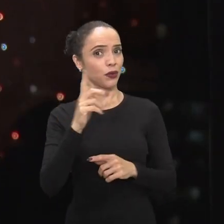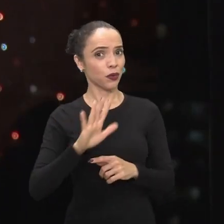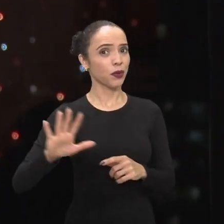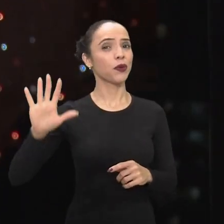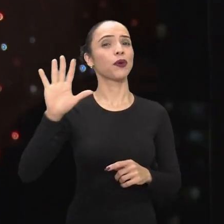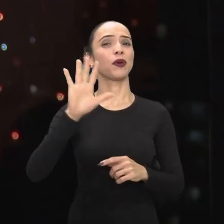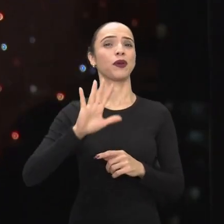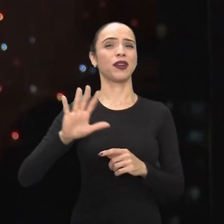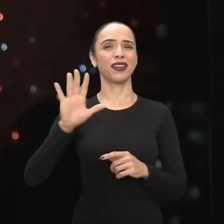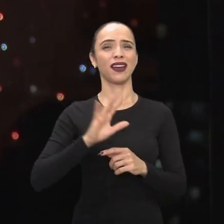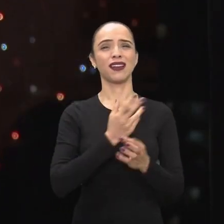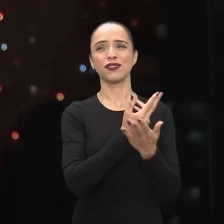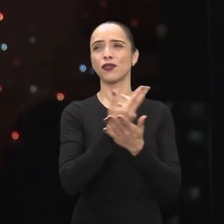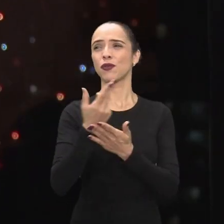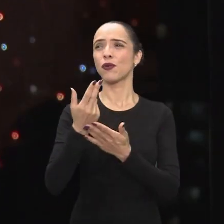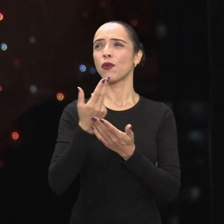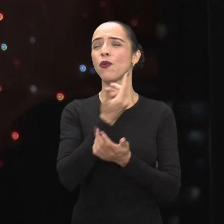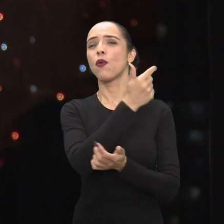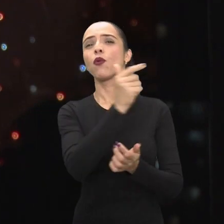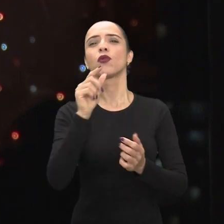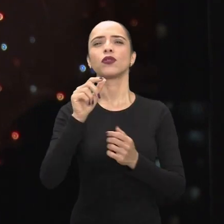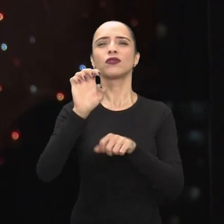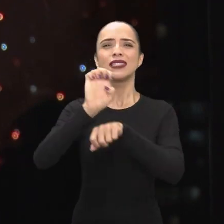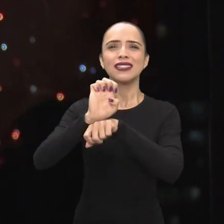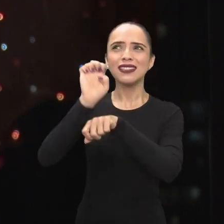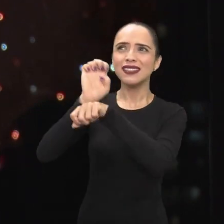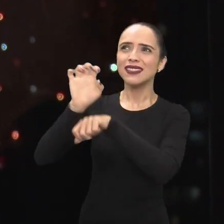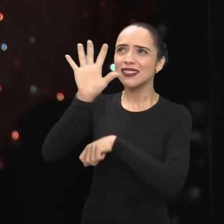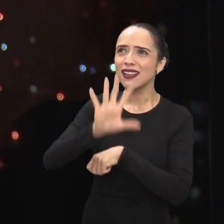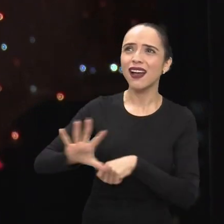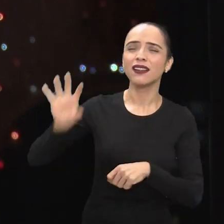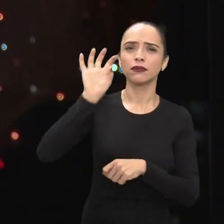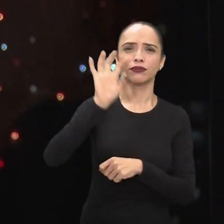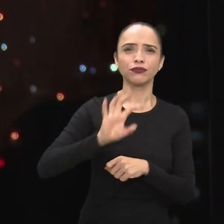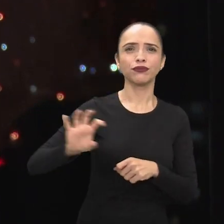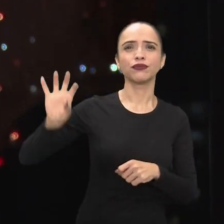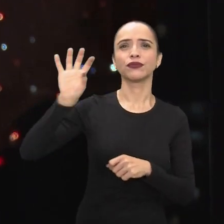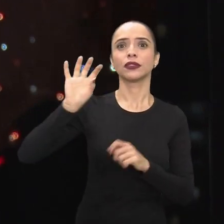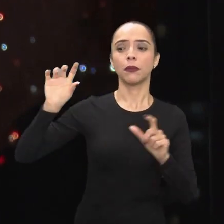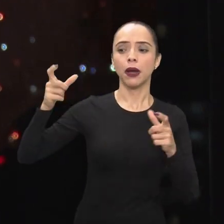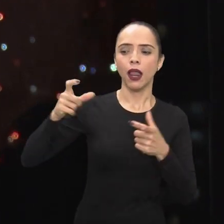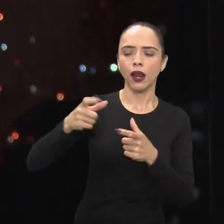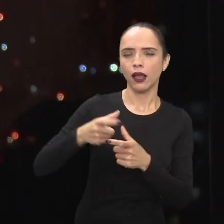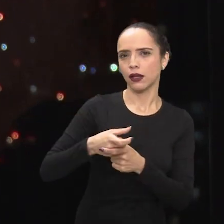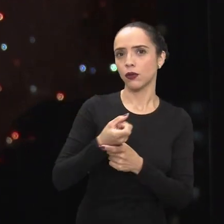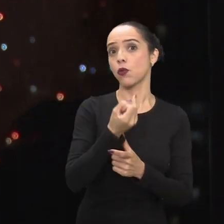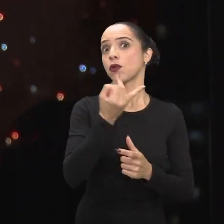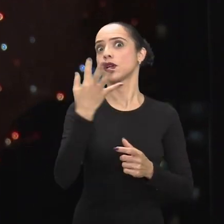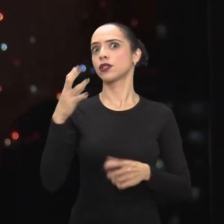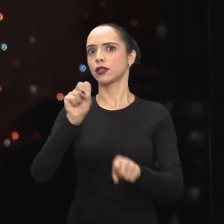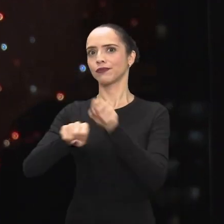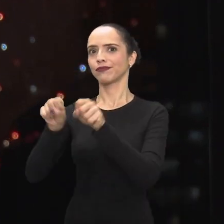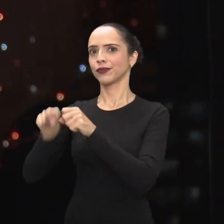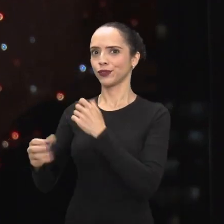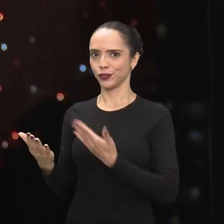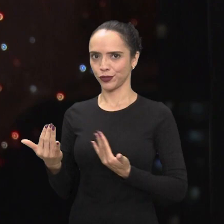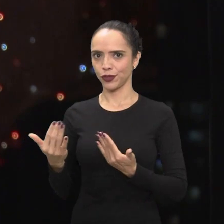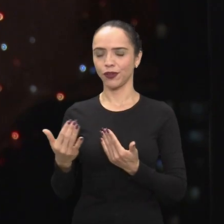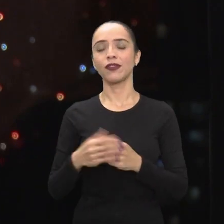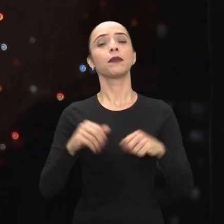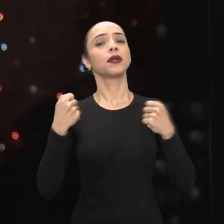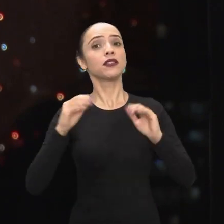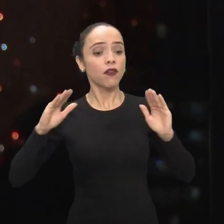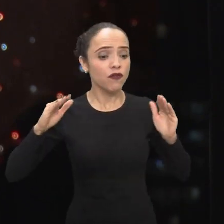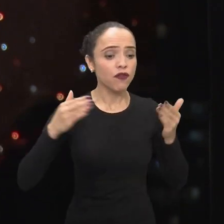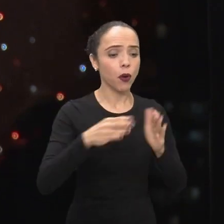assim como diversos outros estados do Brasil porém é necessário focar em programas